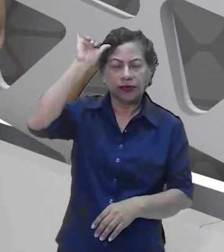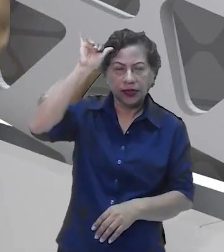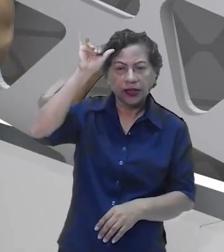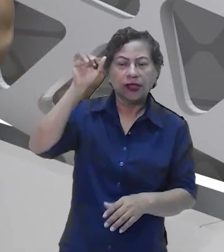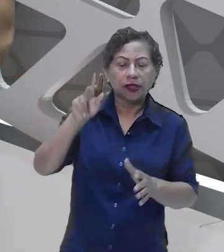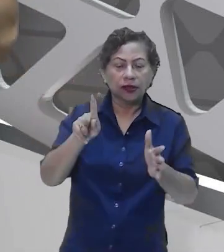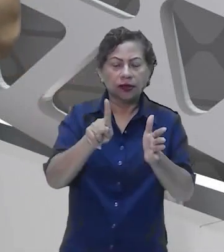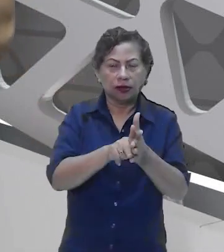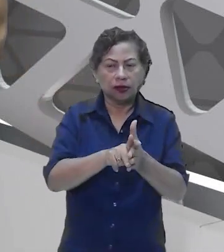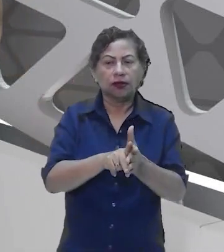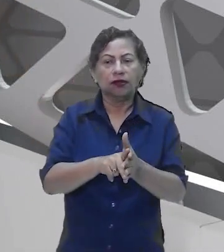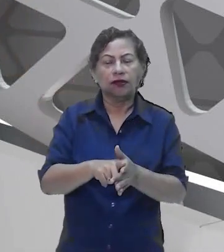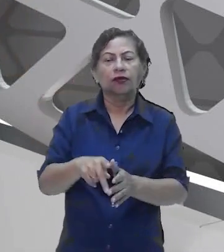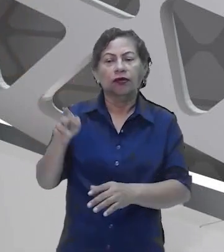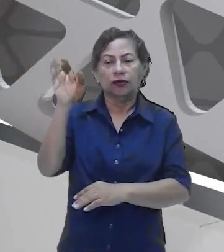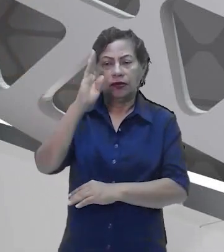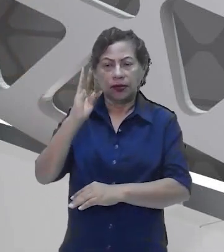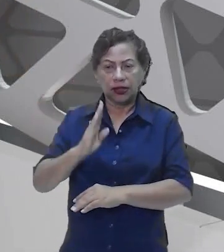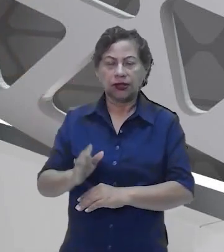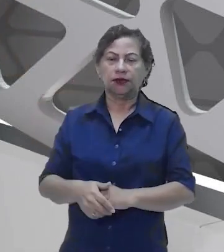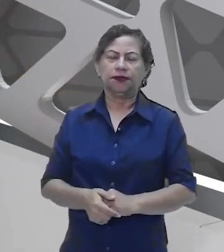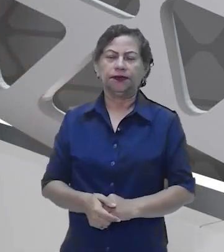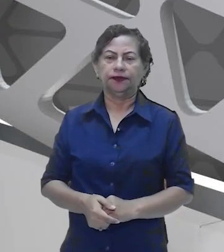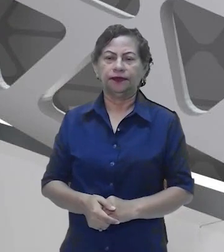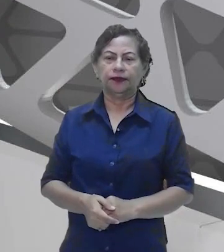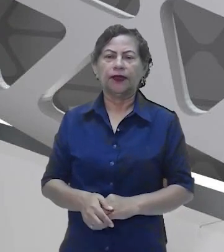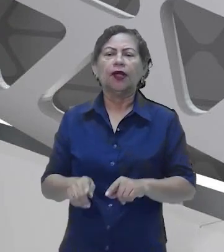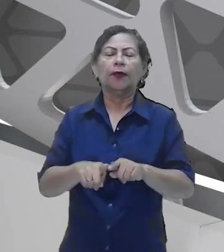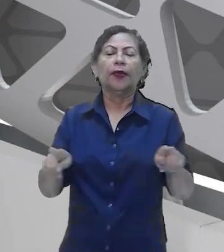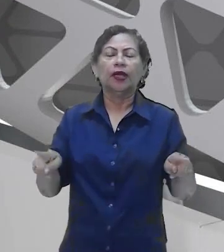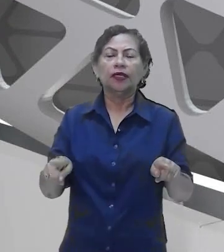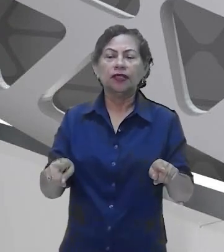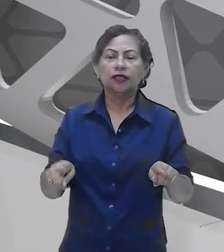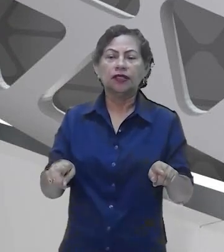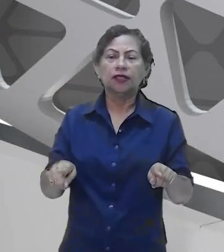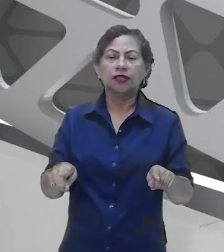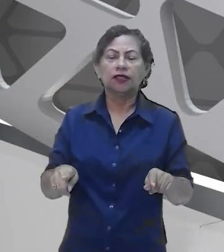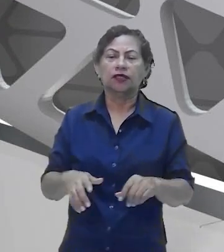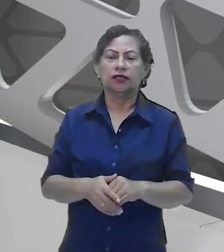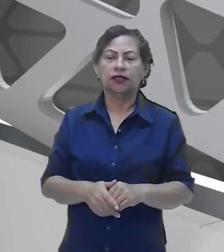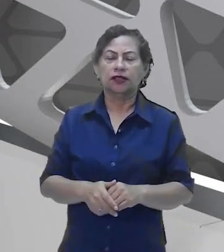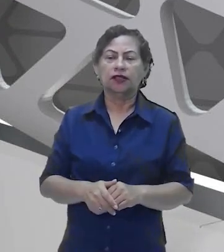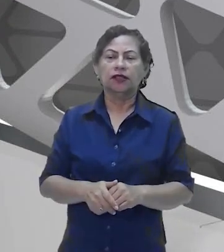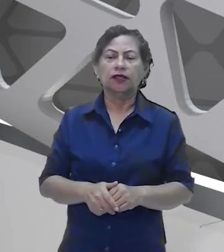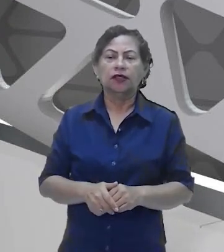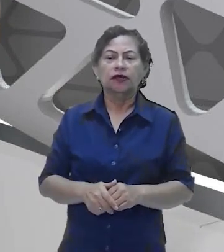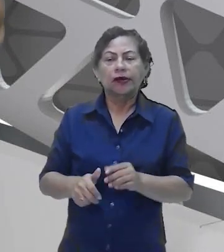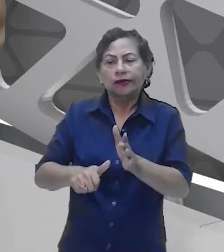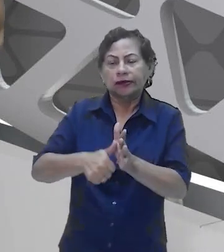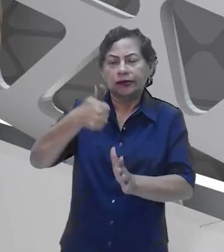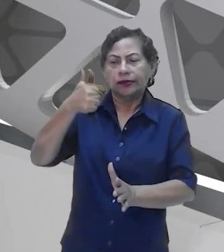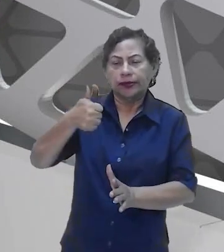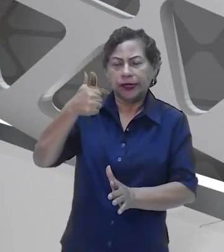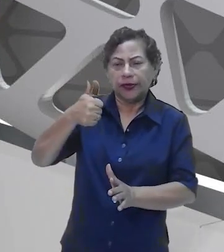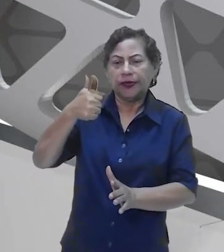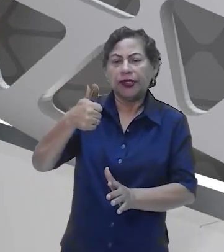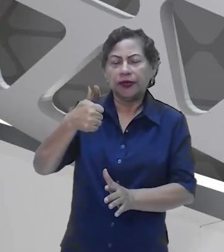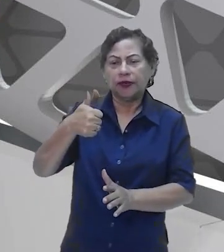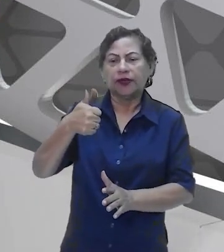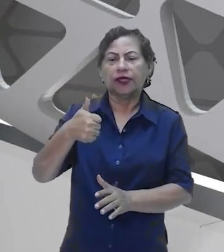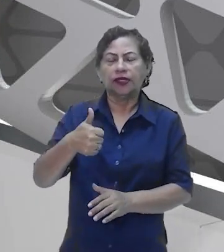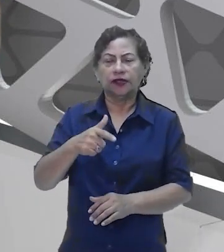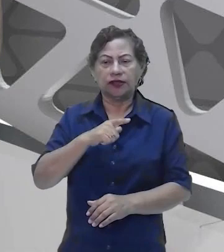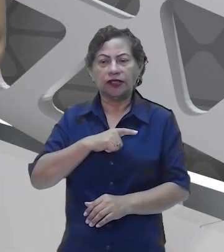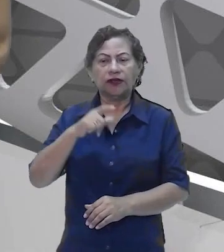território. Tudo bem? Quais foram as primeiras atividades, os primeiros cultivos que nós tivemos aqui no nosso território?